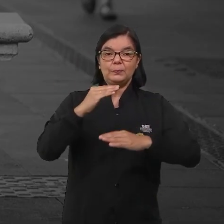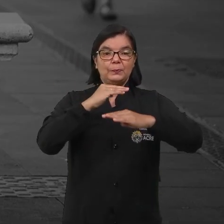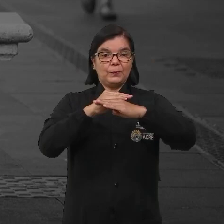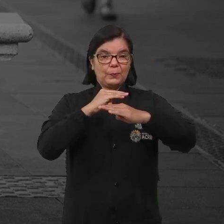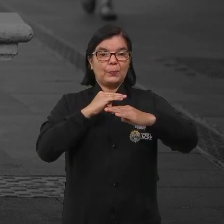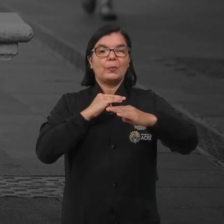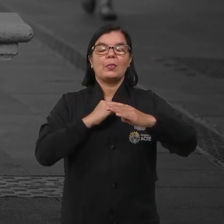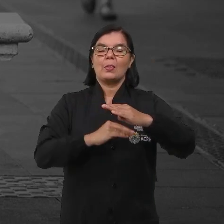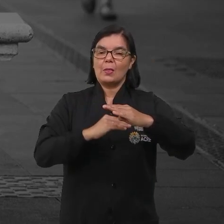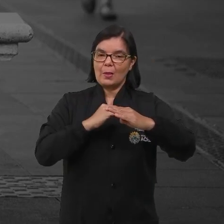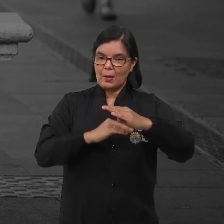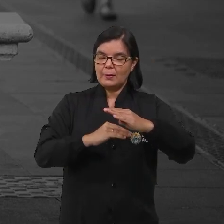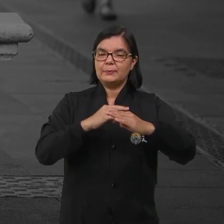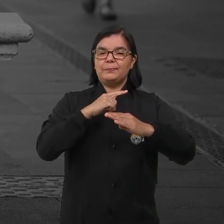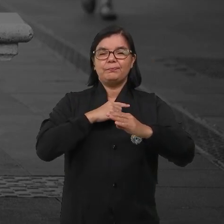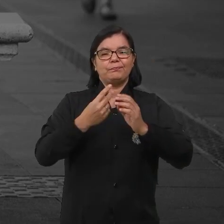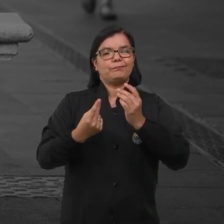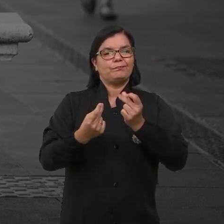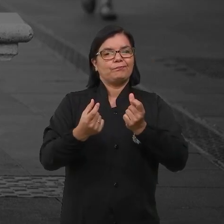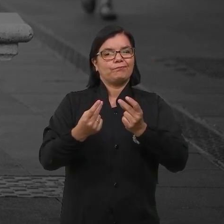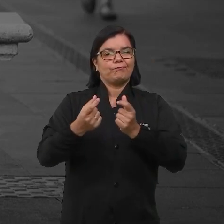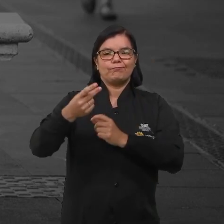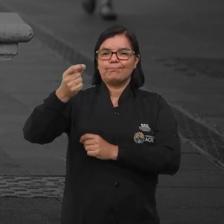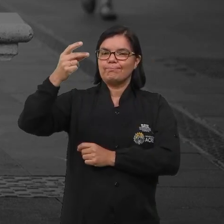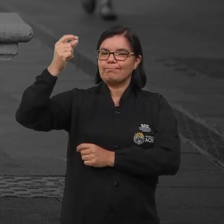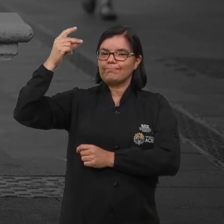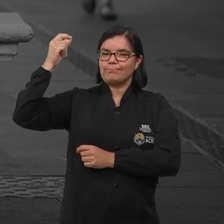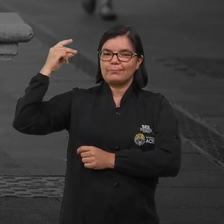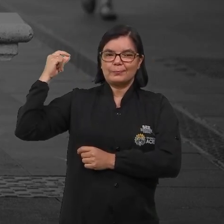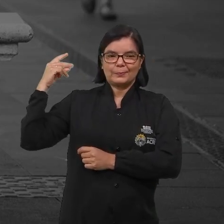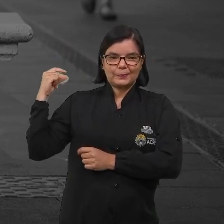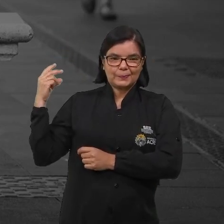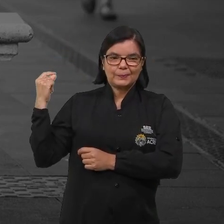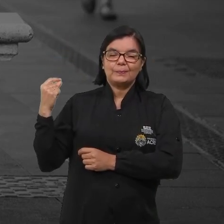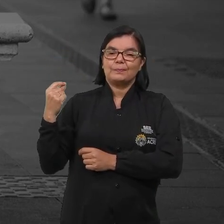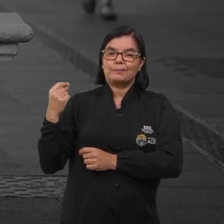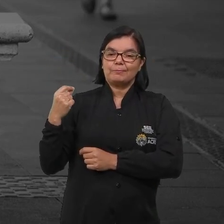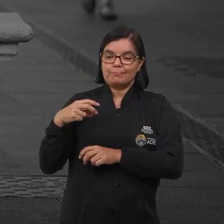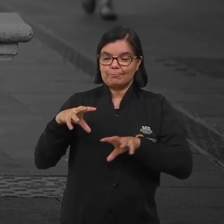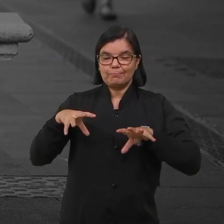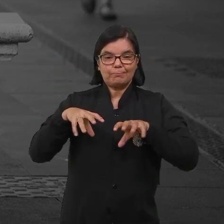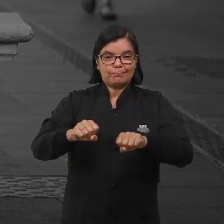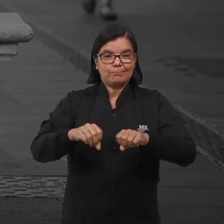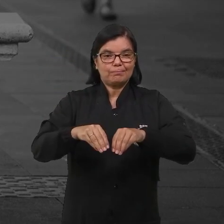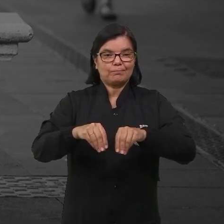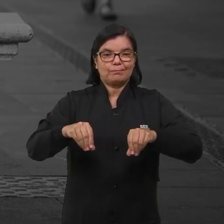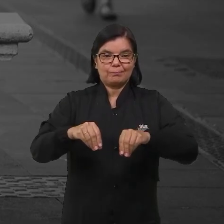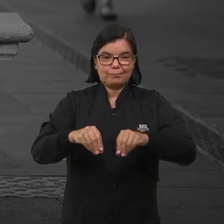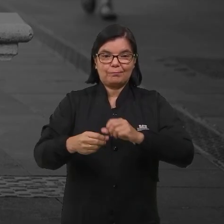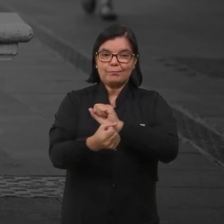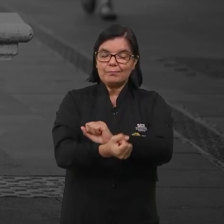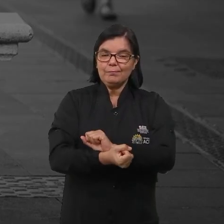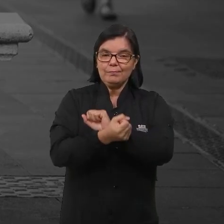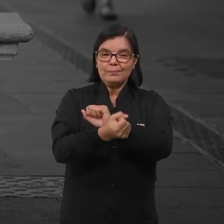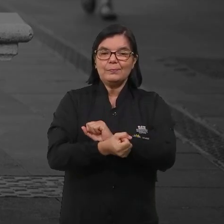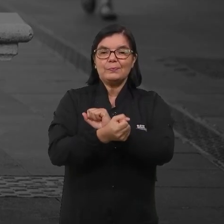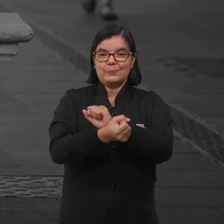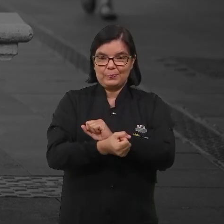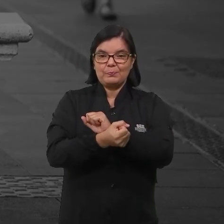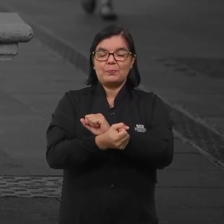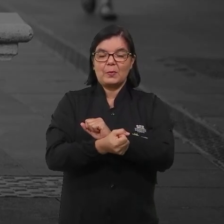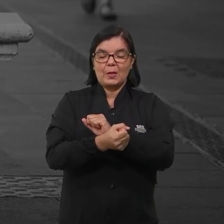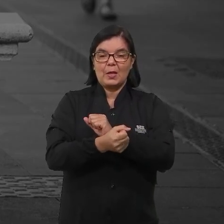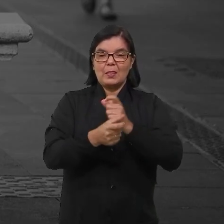Brasil a desigualdade ela tem raízes históricas na colonização, escravidão e